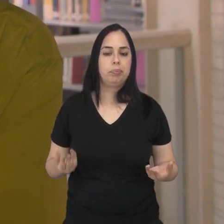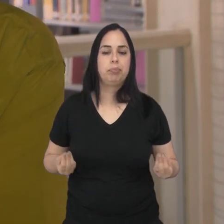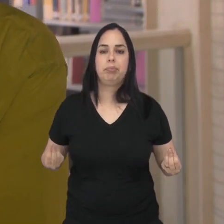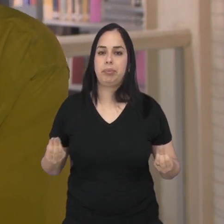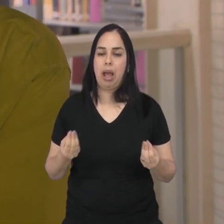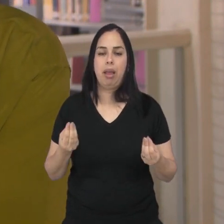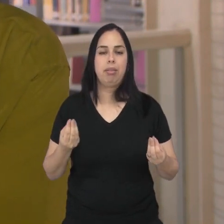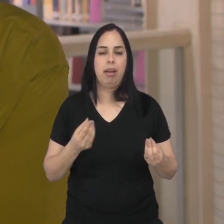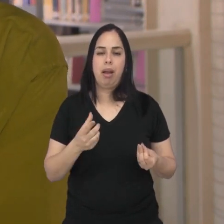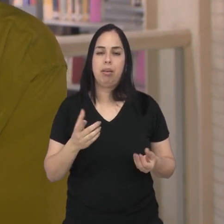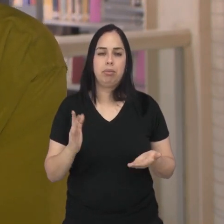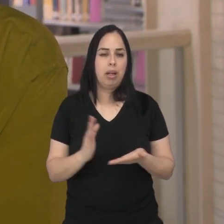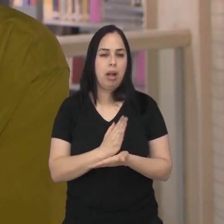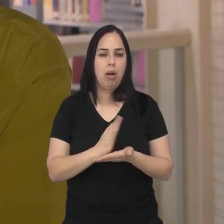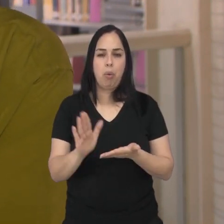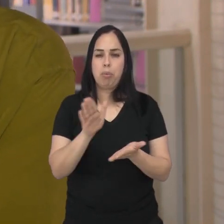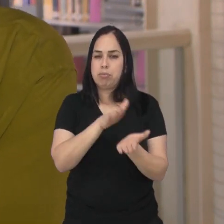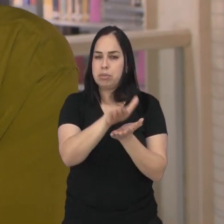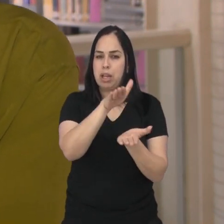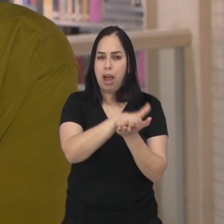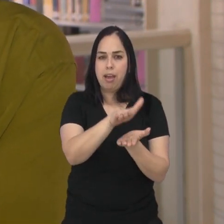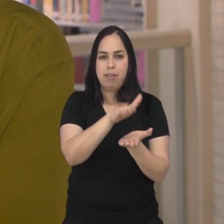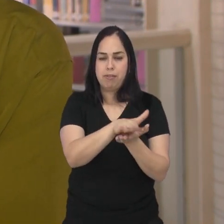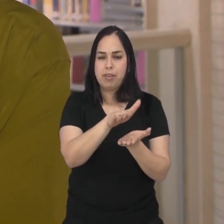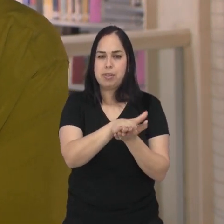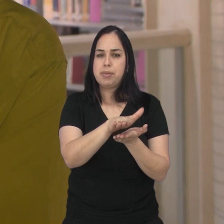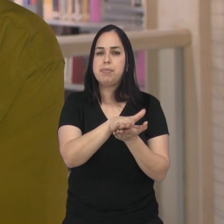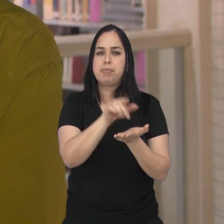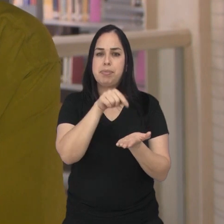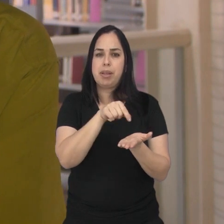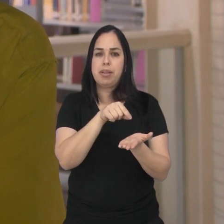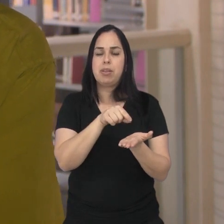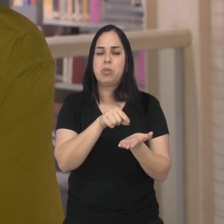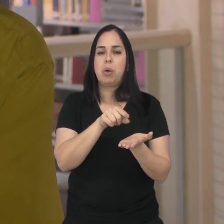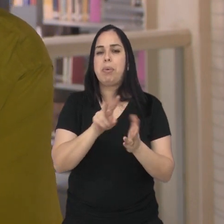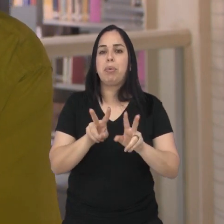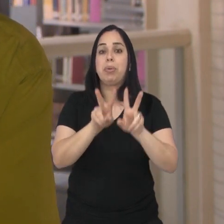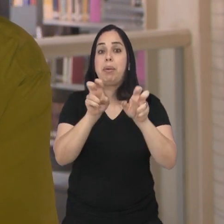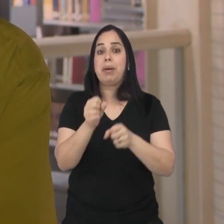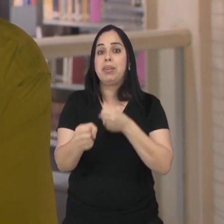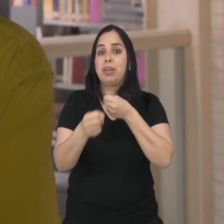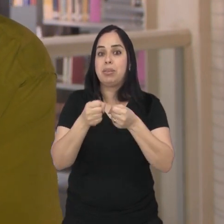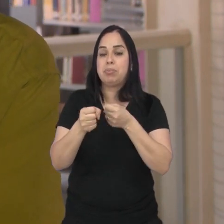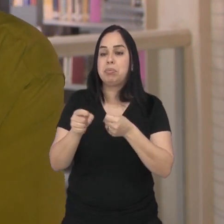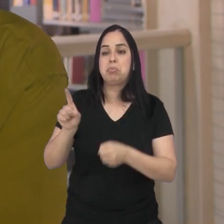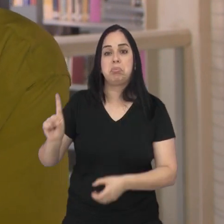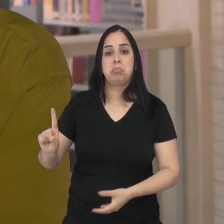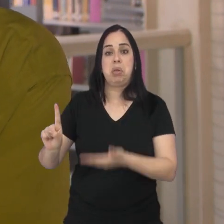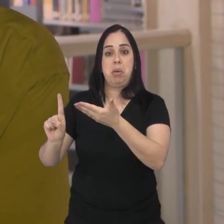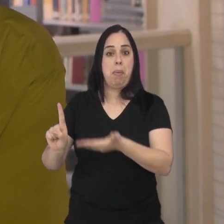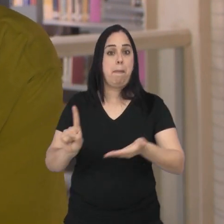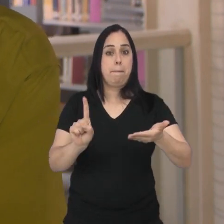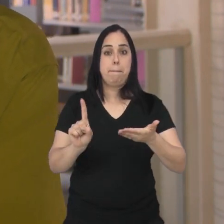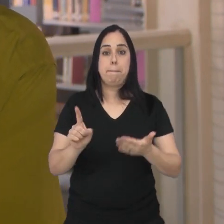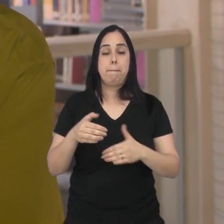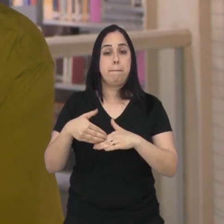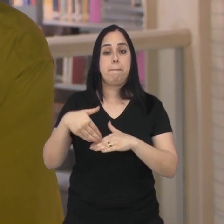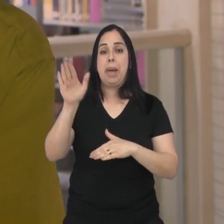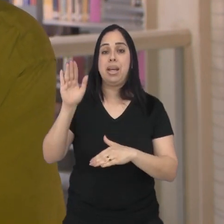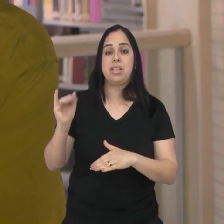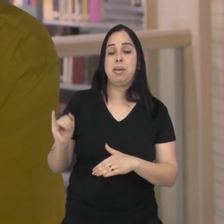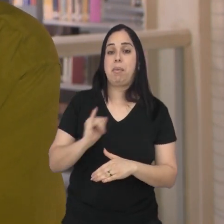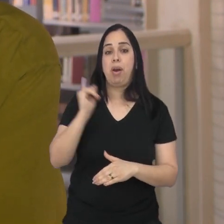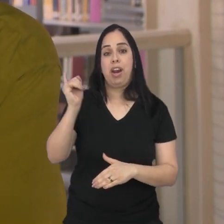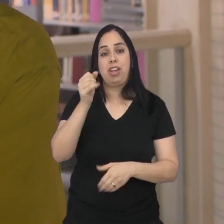Inclusive, livros da FENAGE, da Federação Nacional dos Jornalistas, trazem o Cassiano como um dos mais